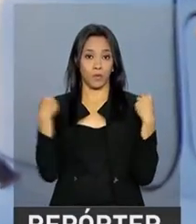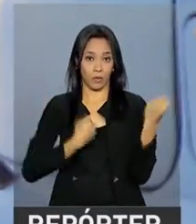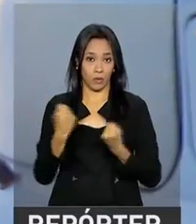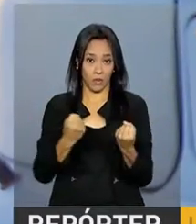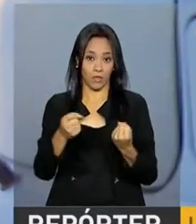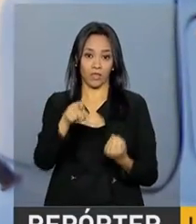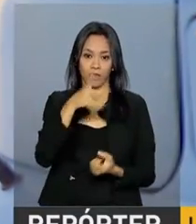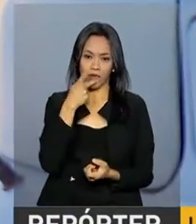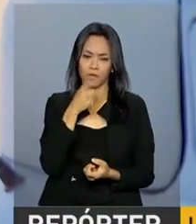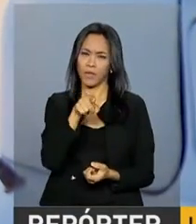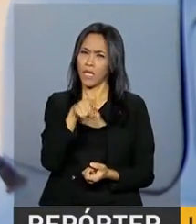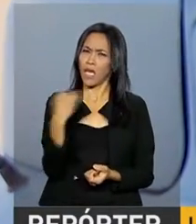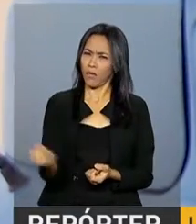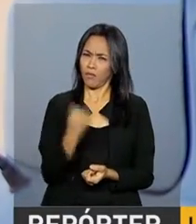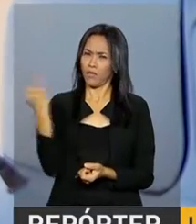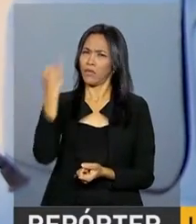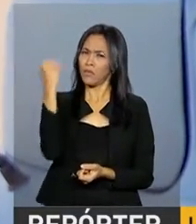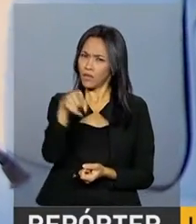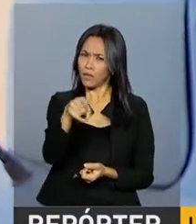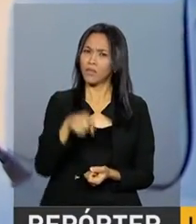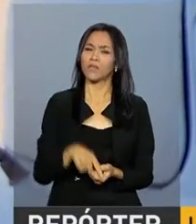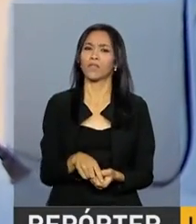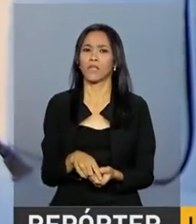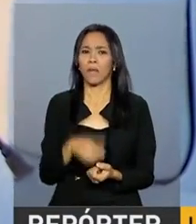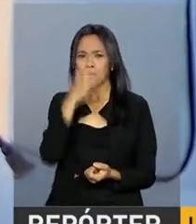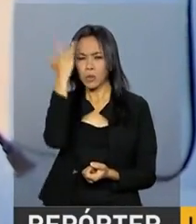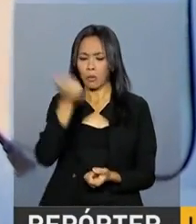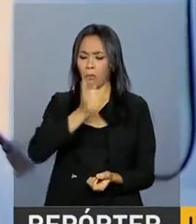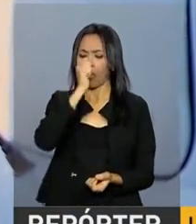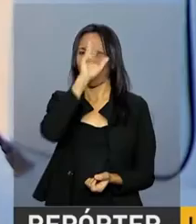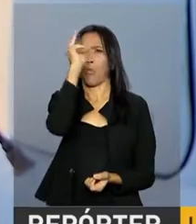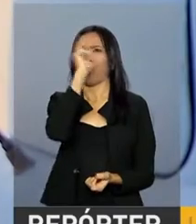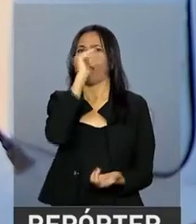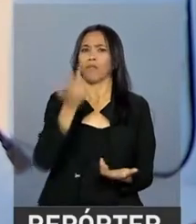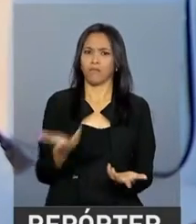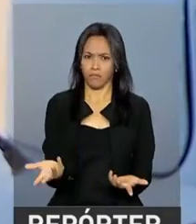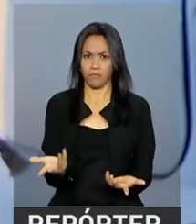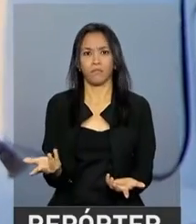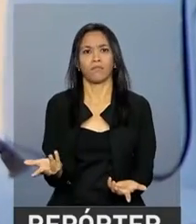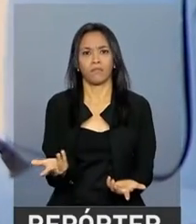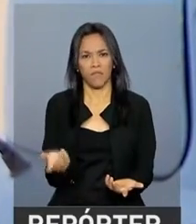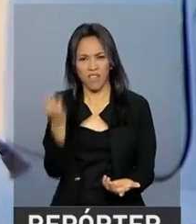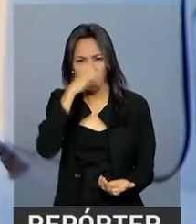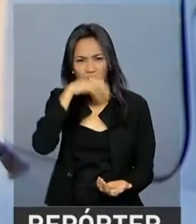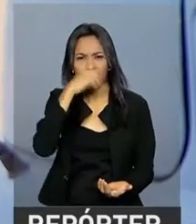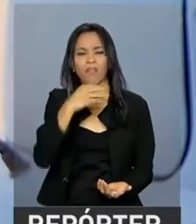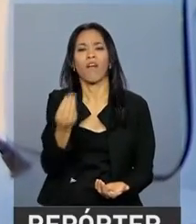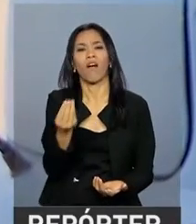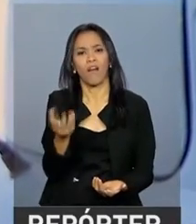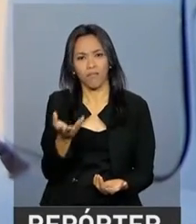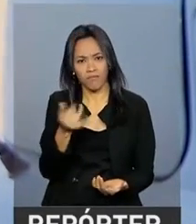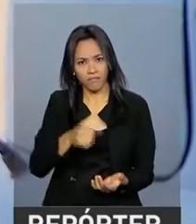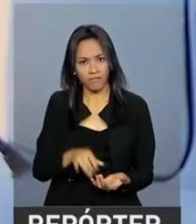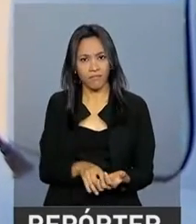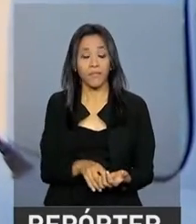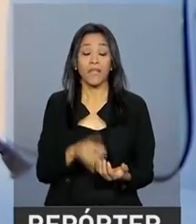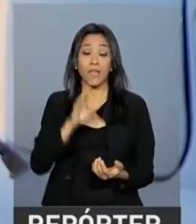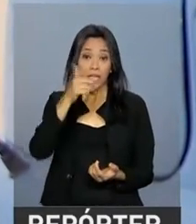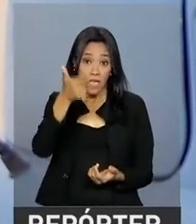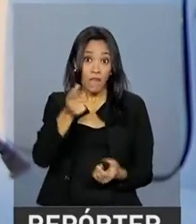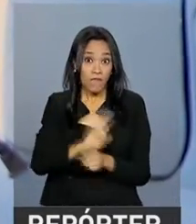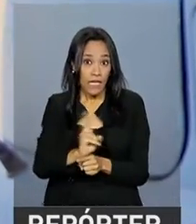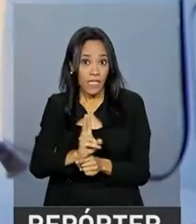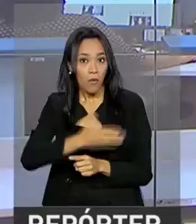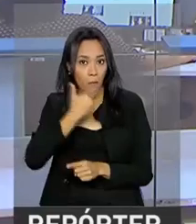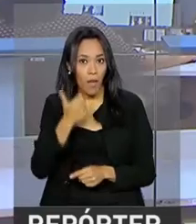para todo mundo, né? Porque o cara bebe, vai dirigir, bebe e faz muita besteira, né? Aí quanto mais fiscalização,